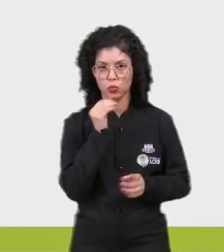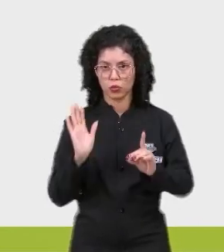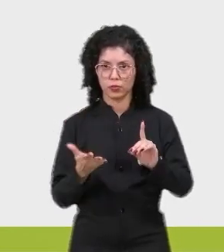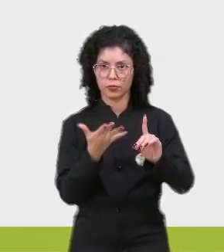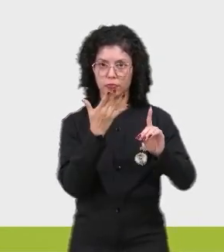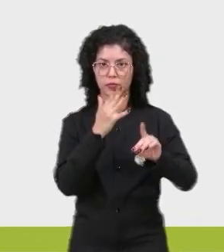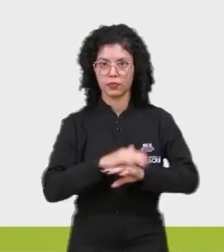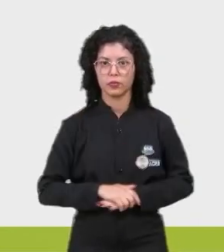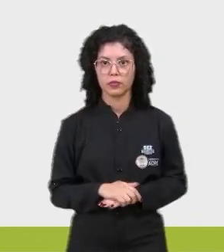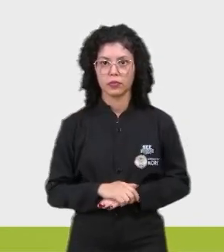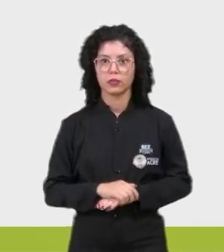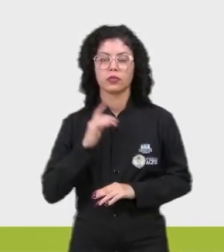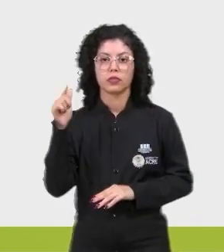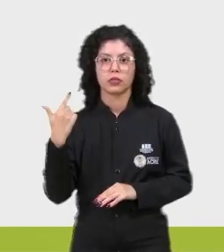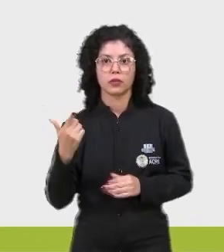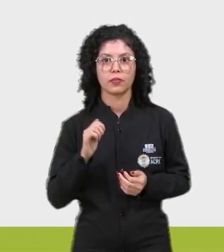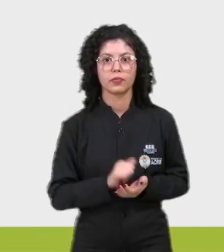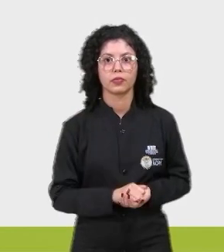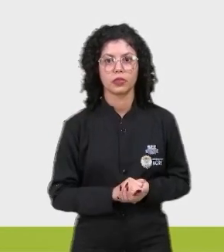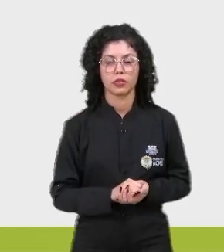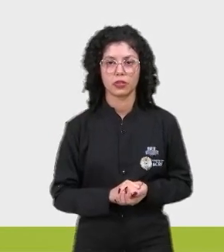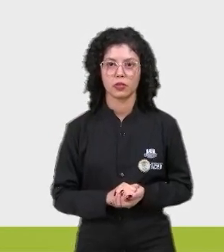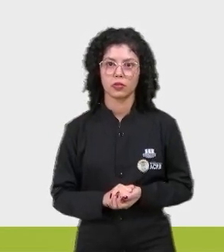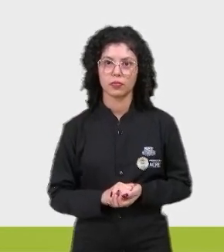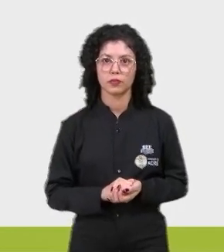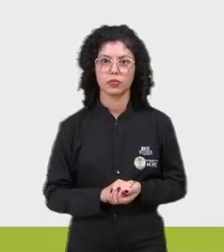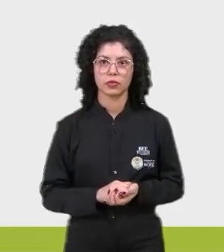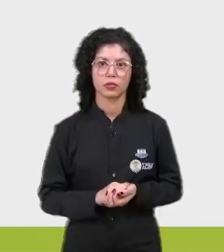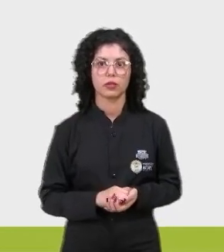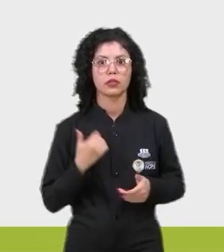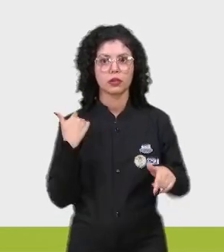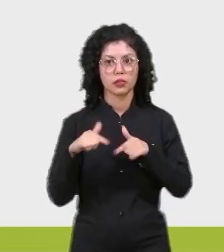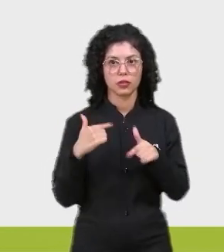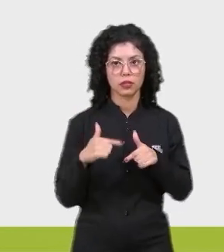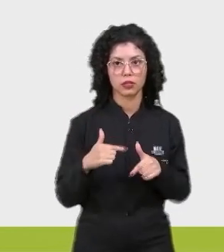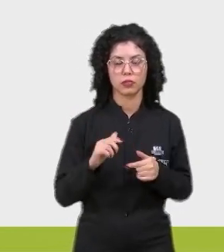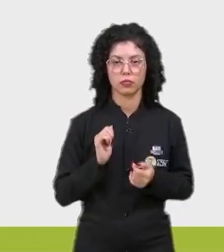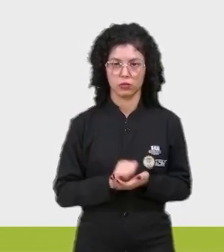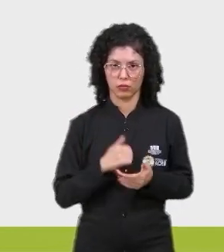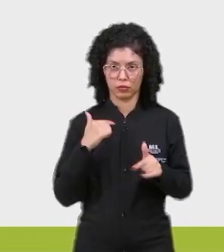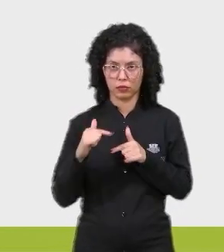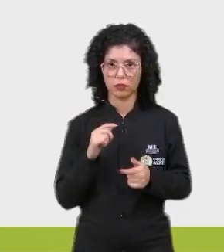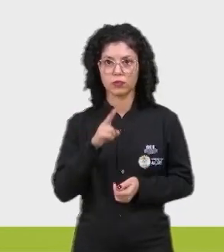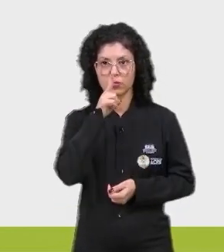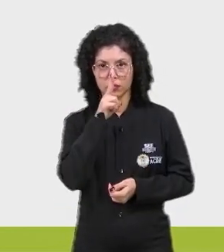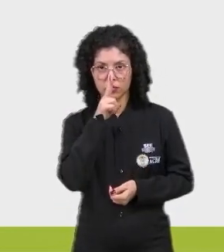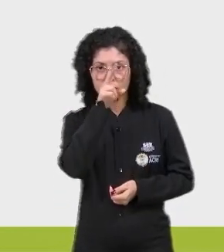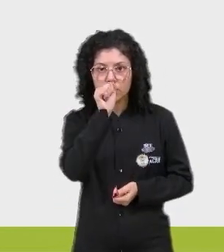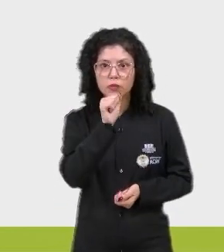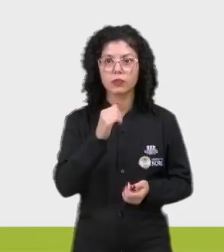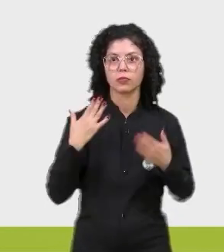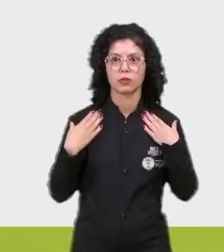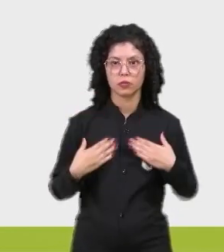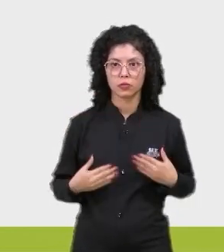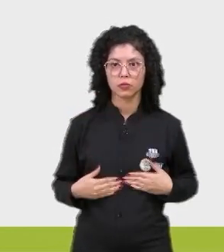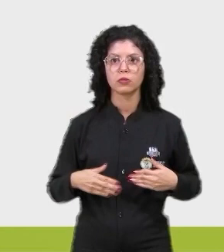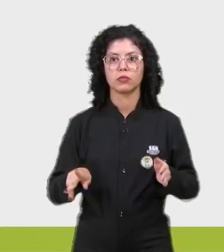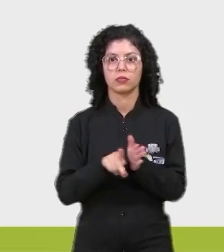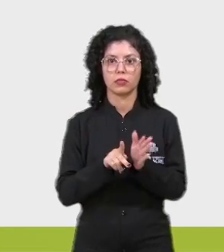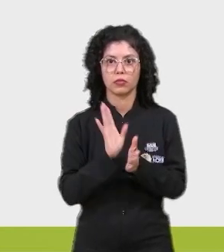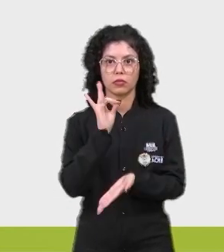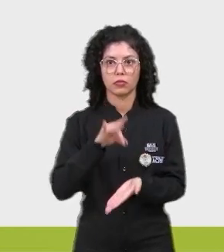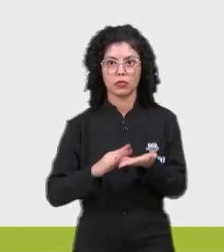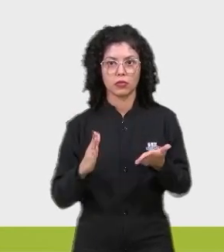homem. Próxima citação, dicionário Aulet. O que é o trabalho? O emprego da força física ou intelectual